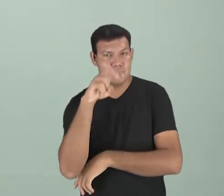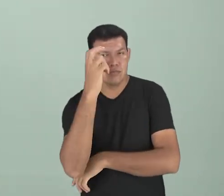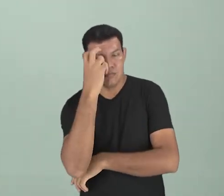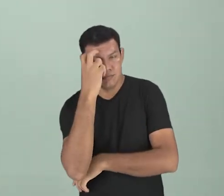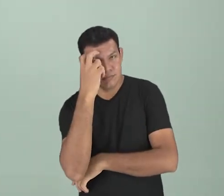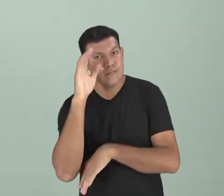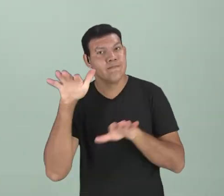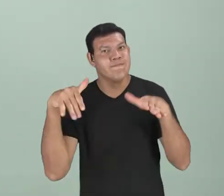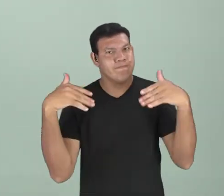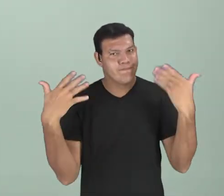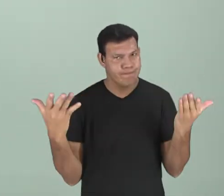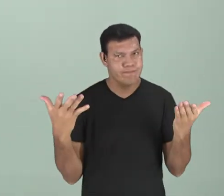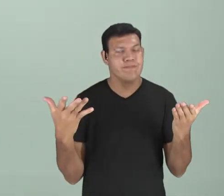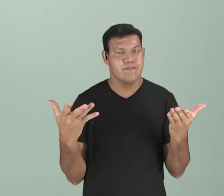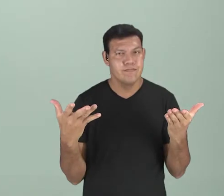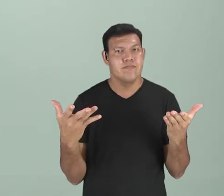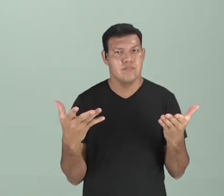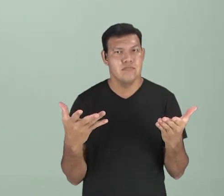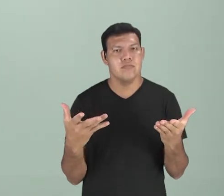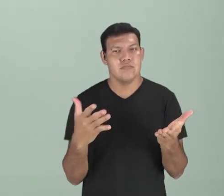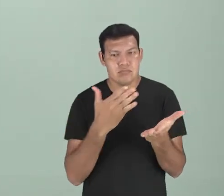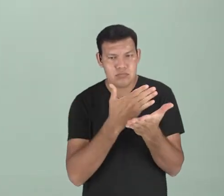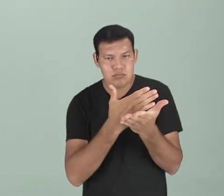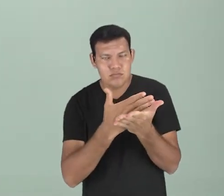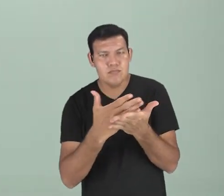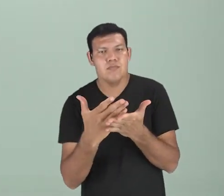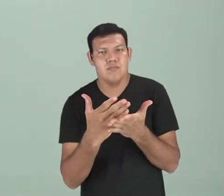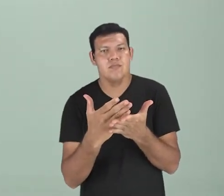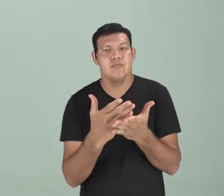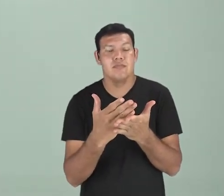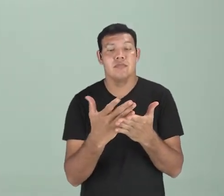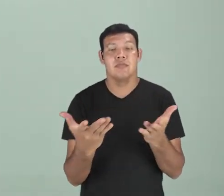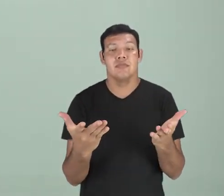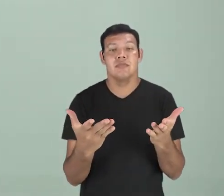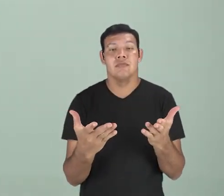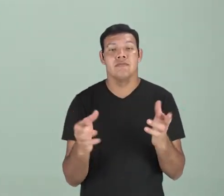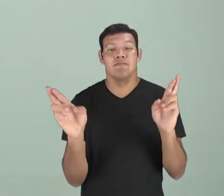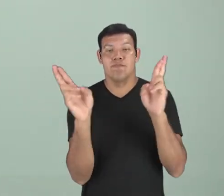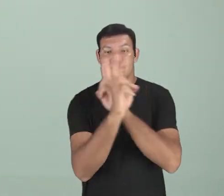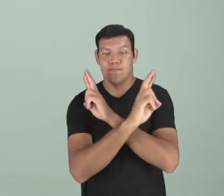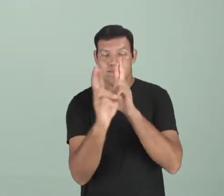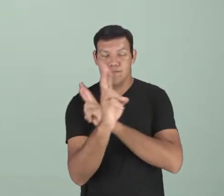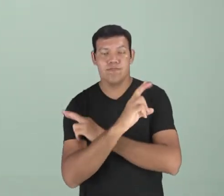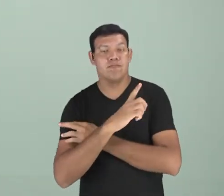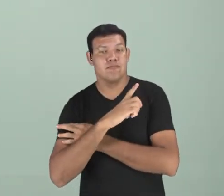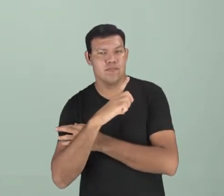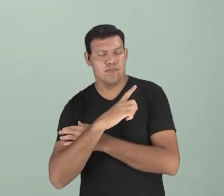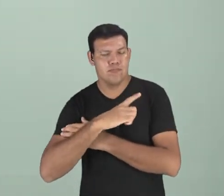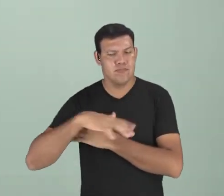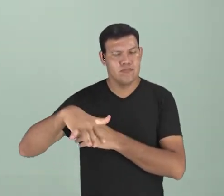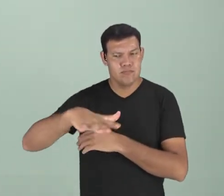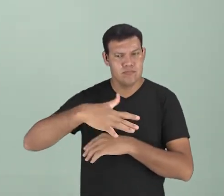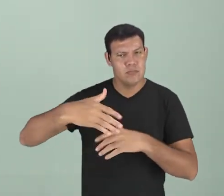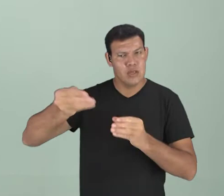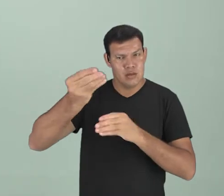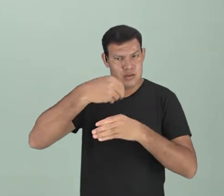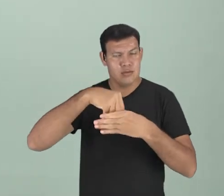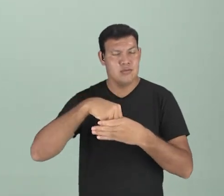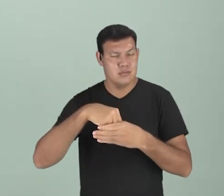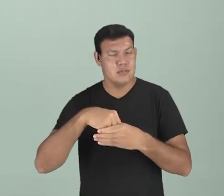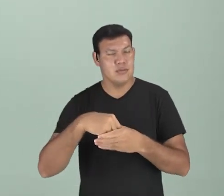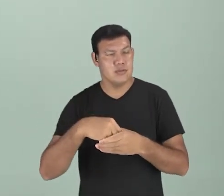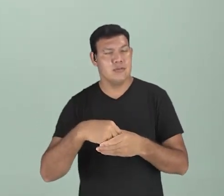a partir dessa cultura que vai se estabelecer uma forma de vida dentro de um determinado espaço, seja ele habitado